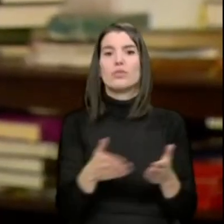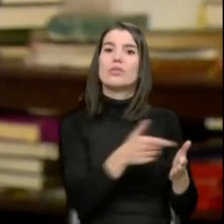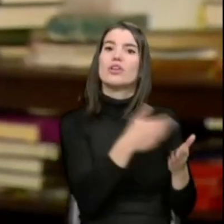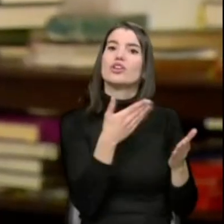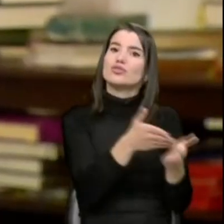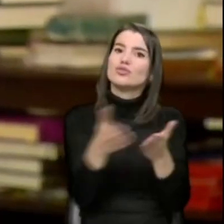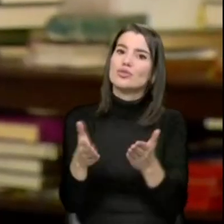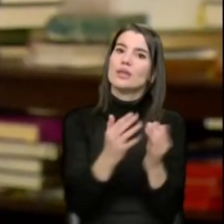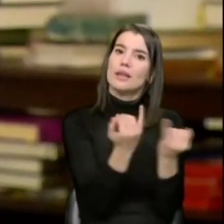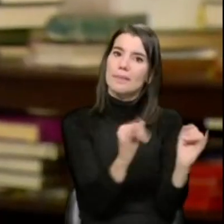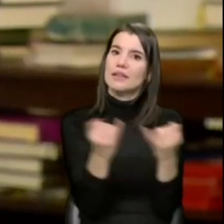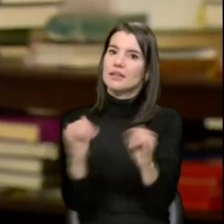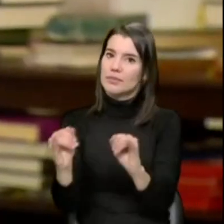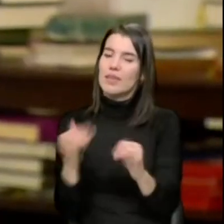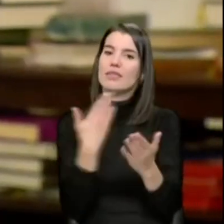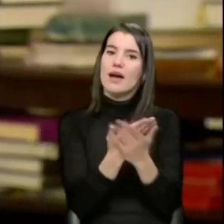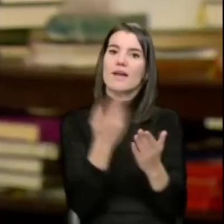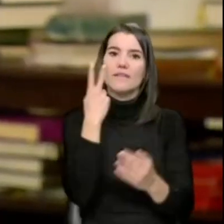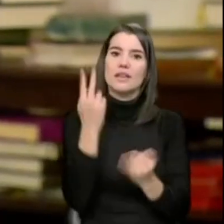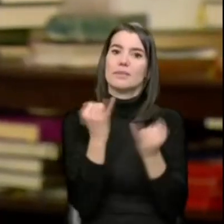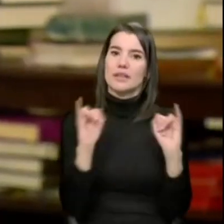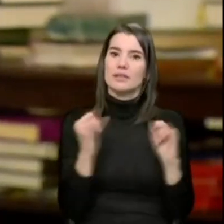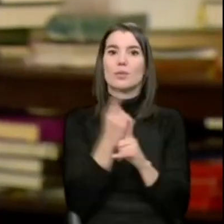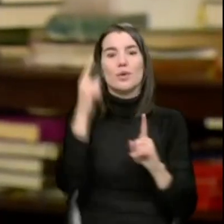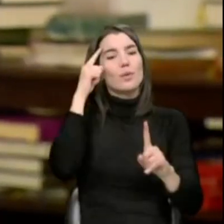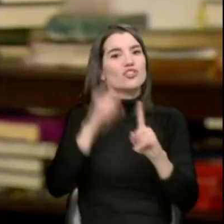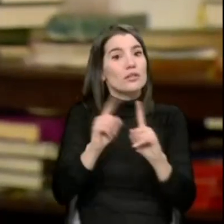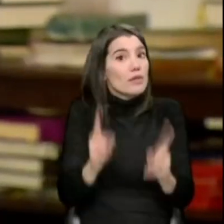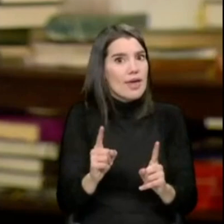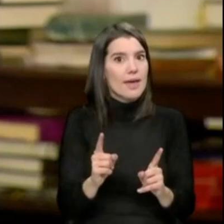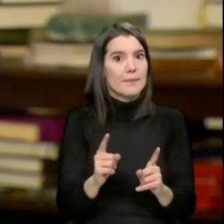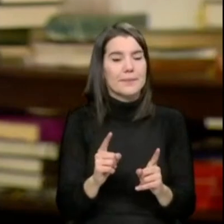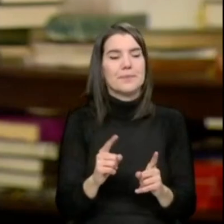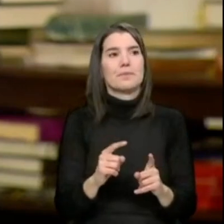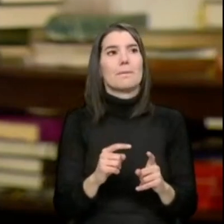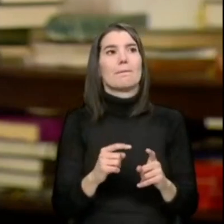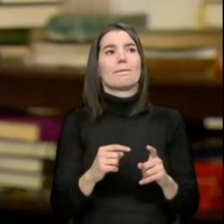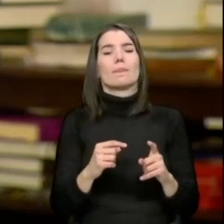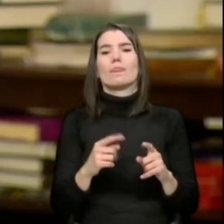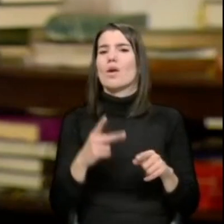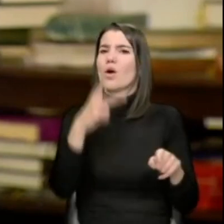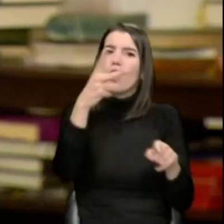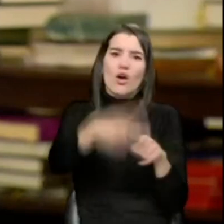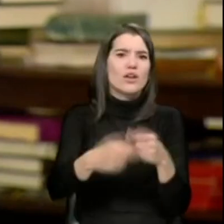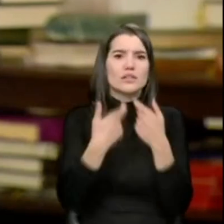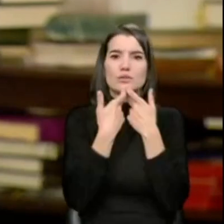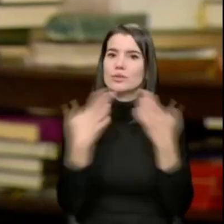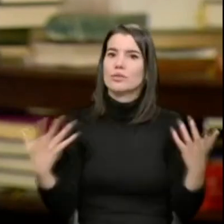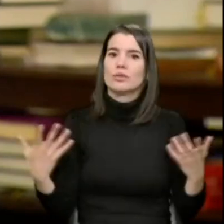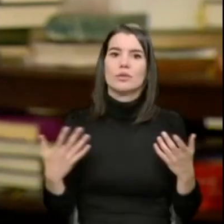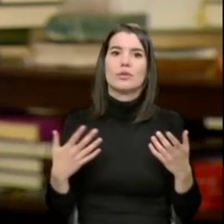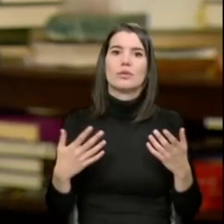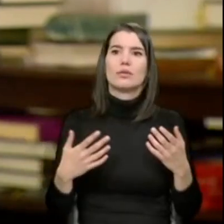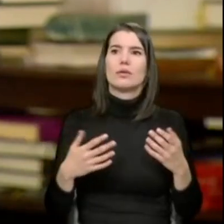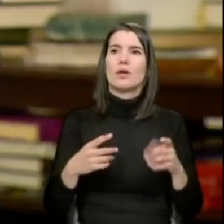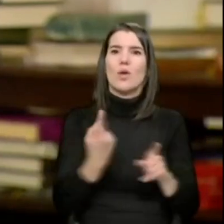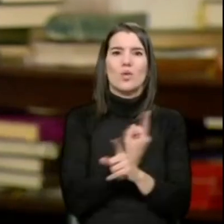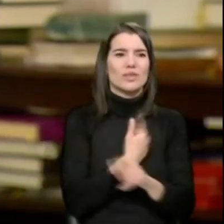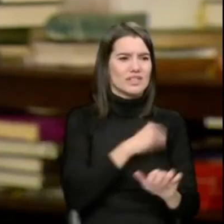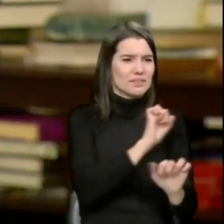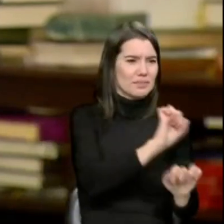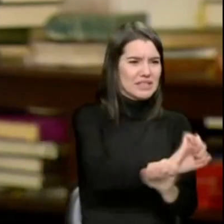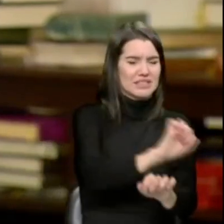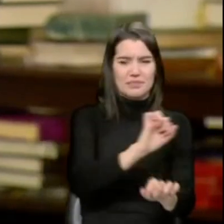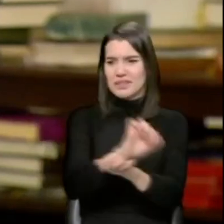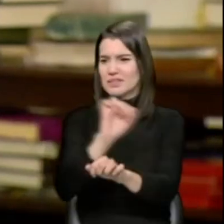e poderem também ter uma vida independente. Porque a ideia mesmo é isto, é cortar todas as correntes que nós